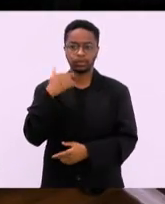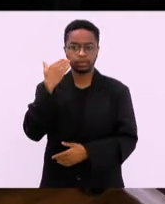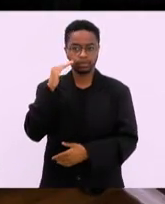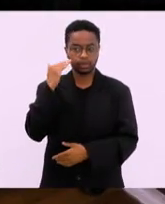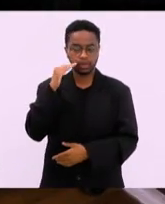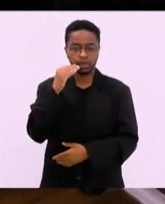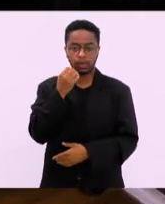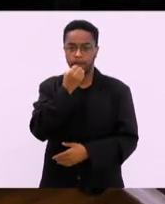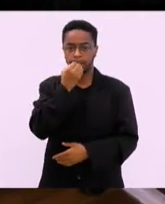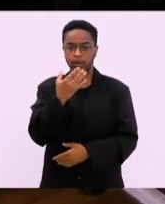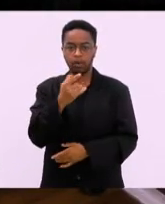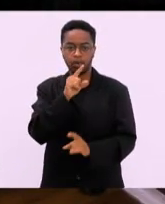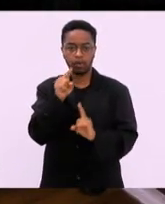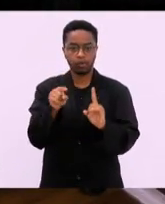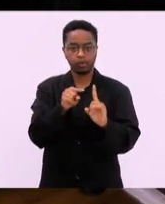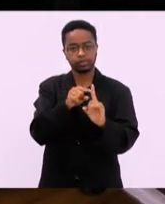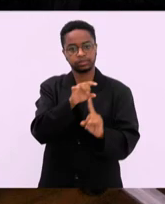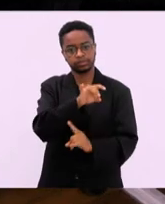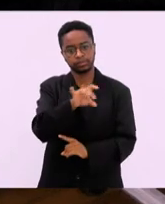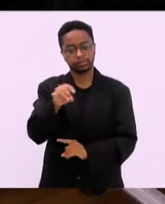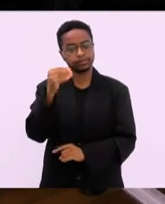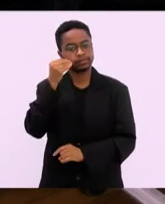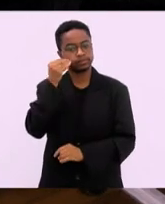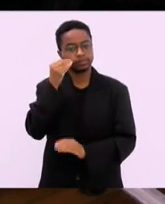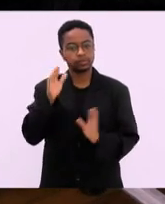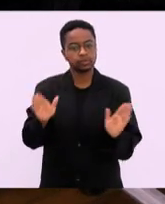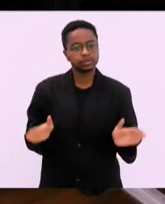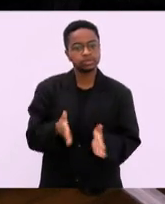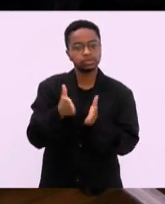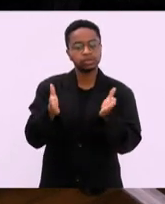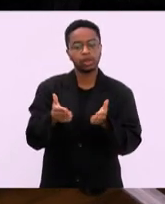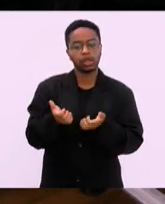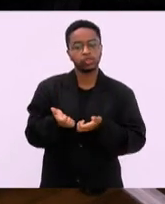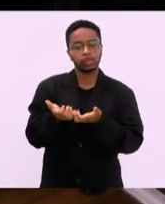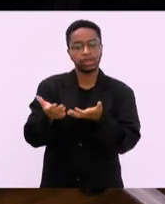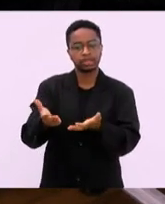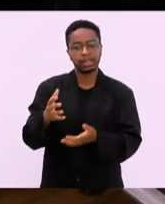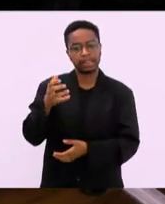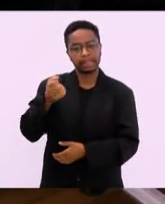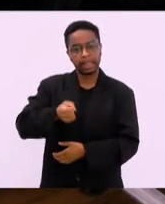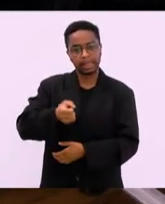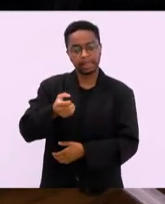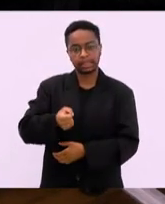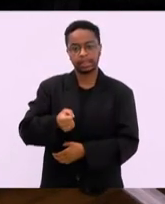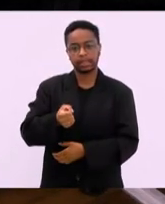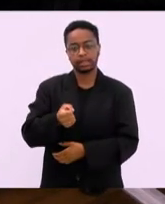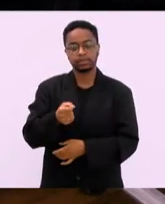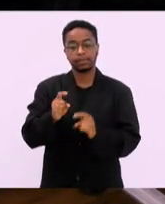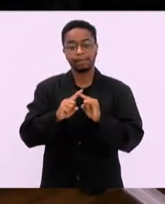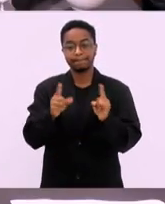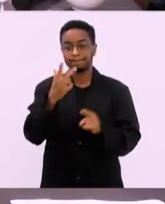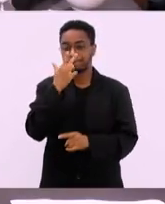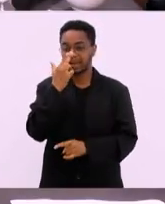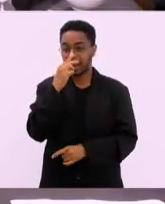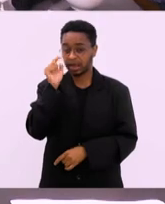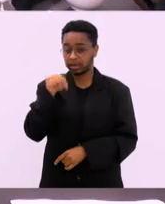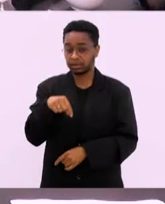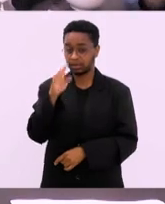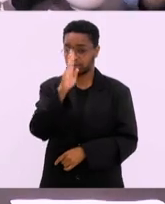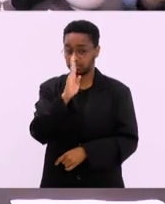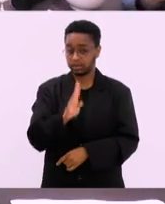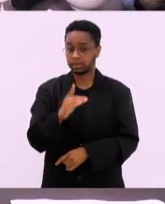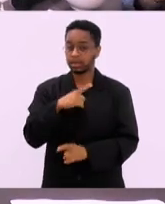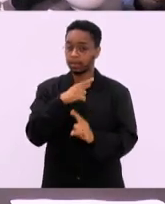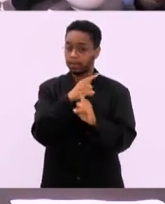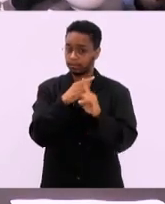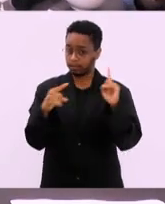boa intenção dos autores de tentar fomentar a doação de leite, mas me parece que no Brasil existe uma